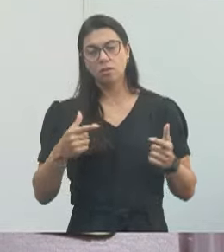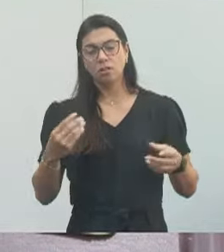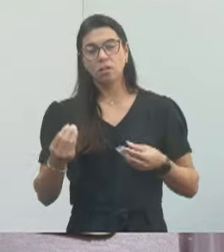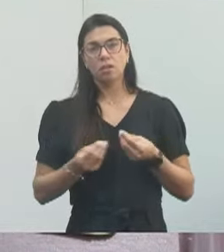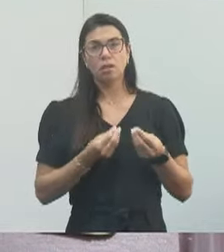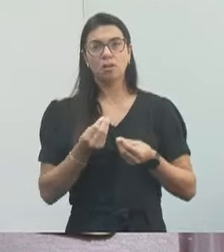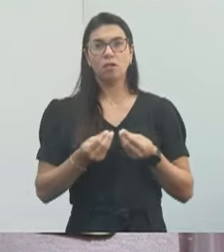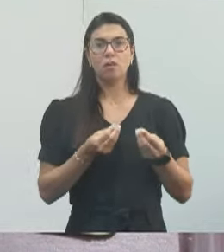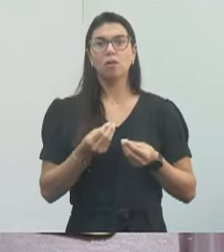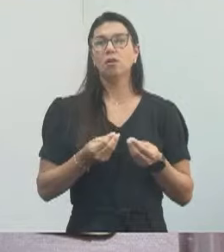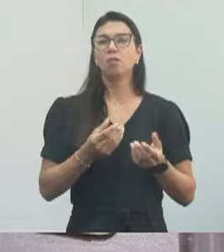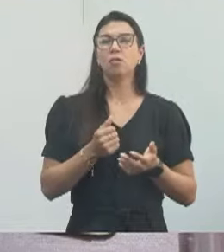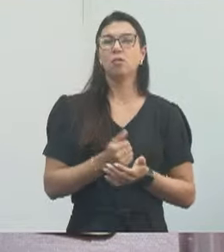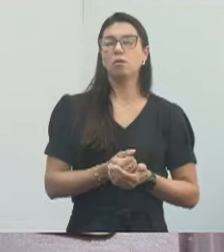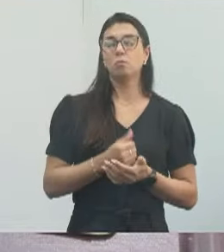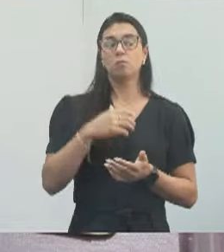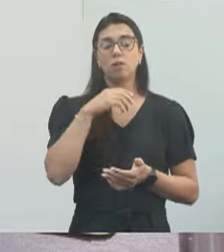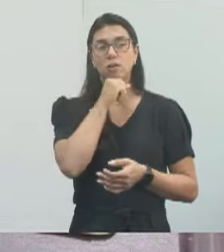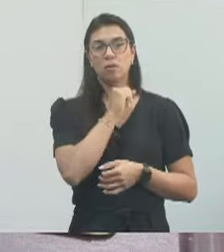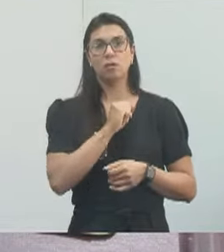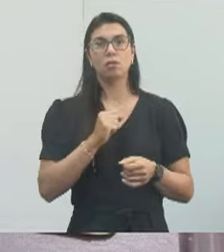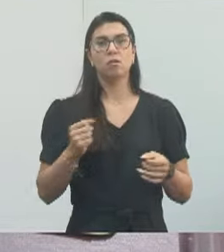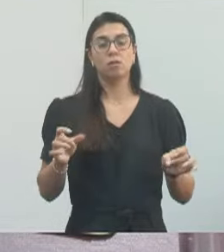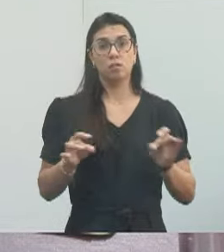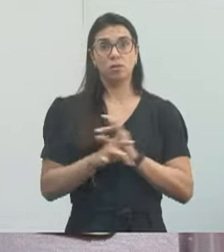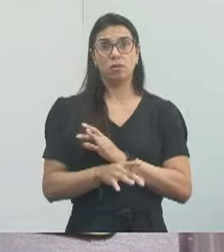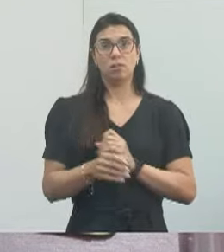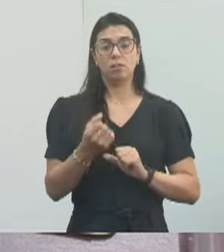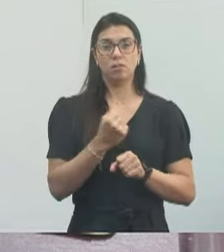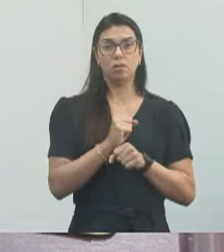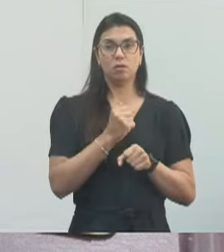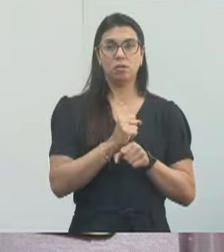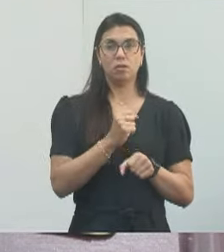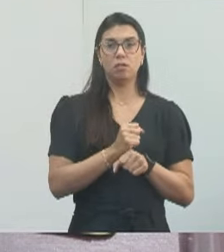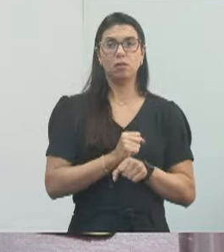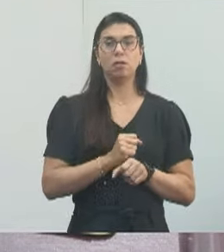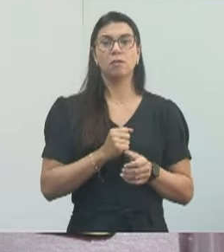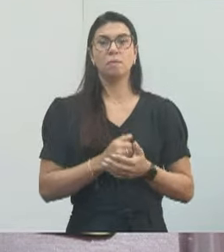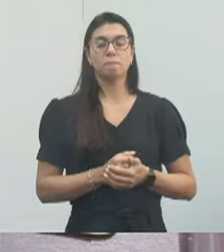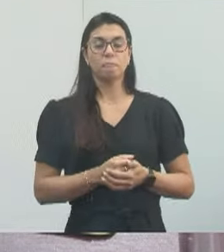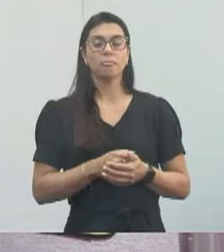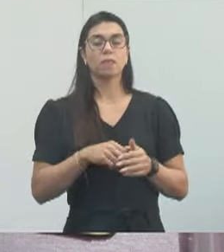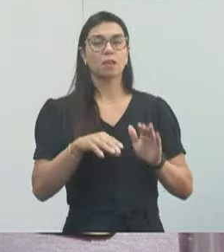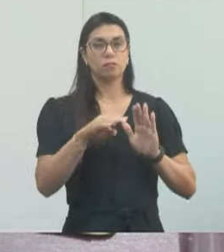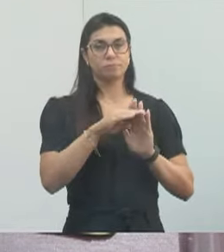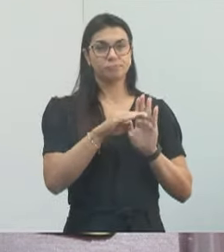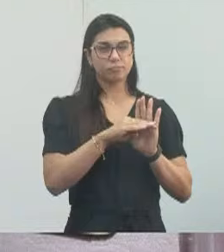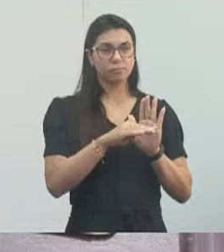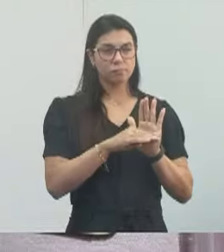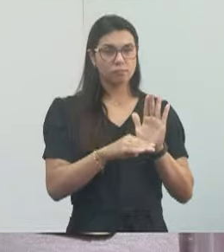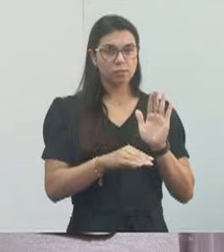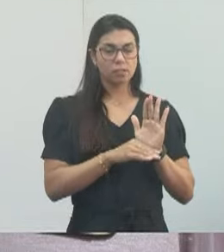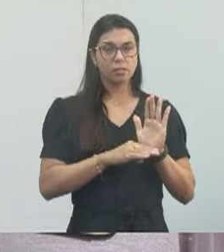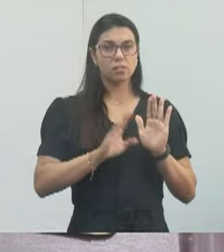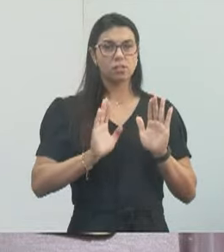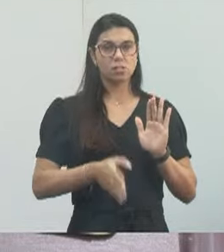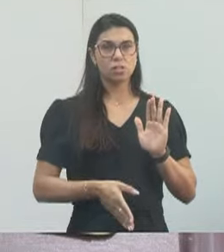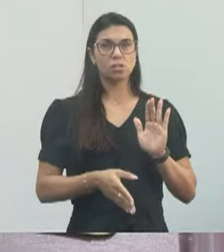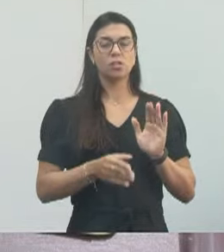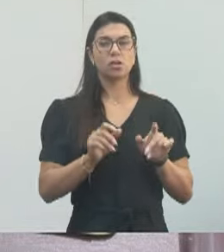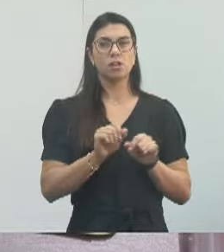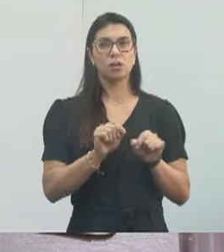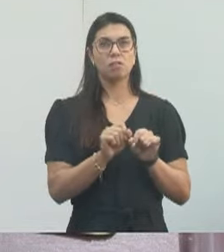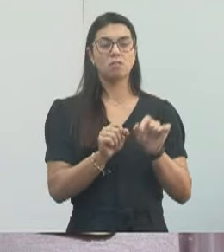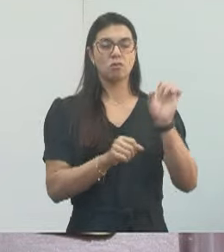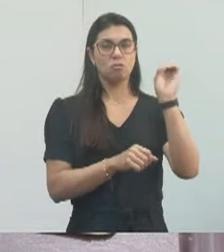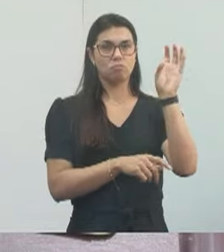né Então essa é uma luta eh foi feito ali todo um um um o semáforo né foi colocado